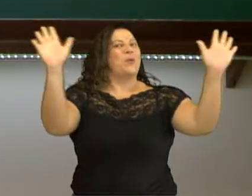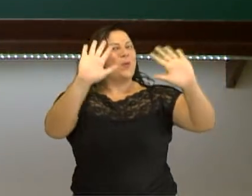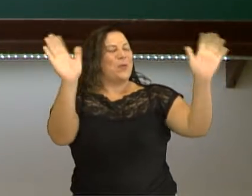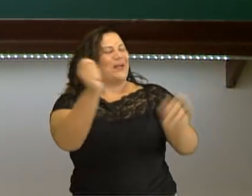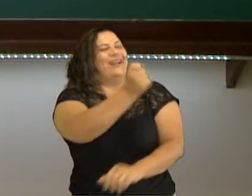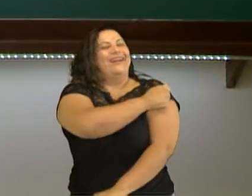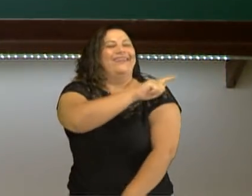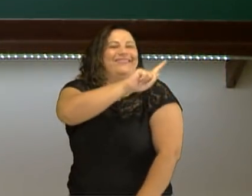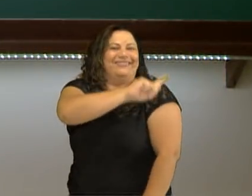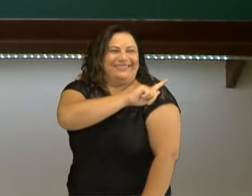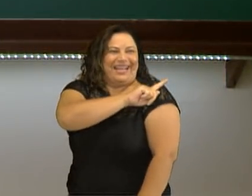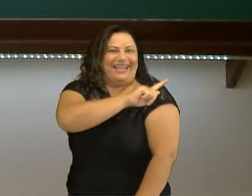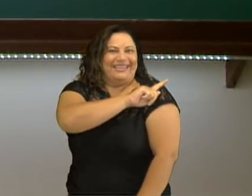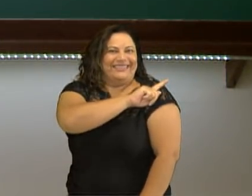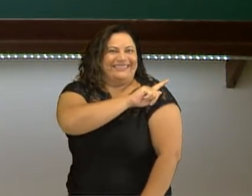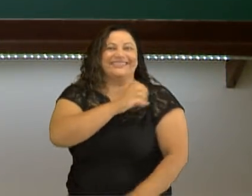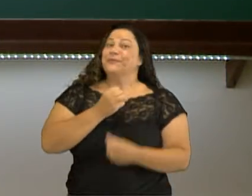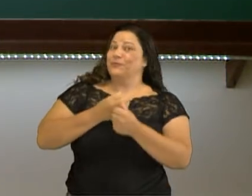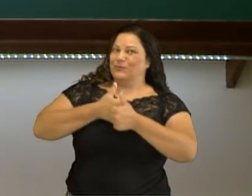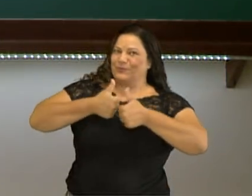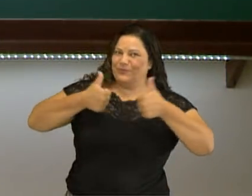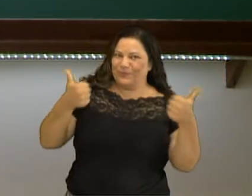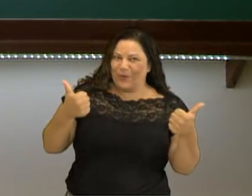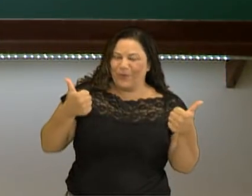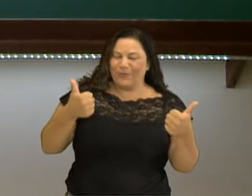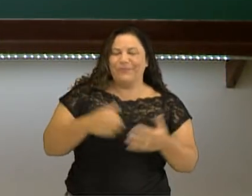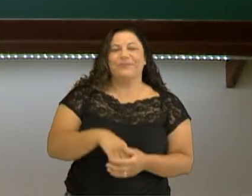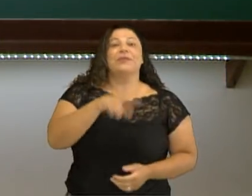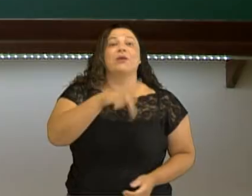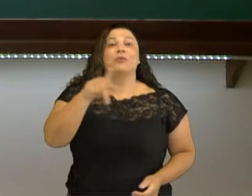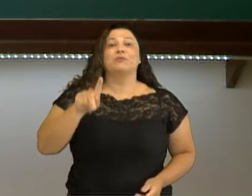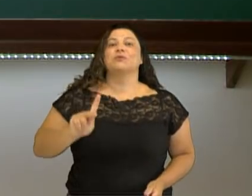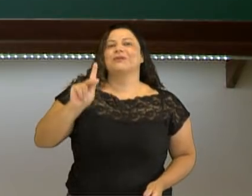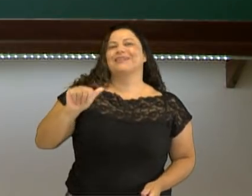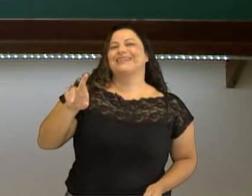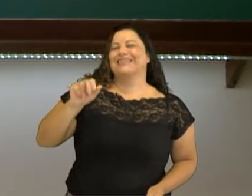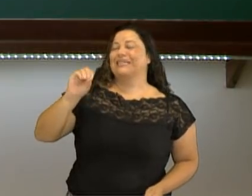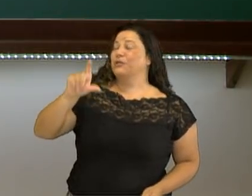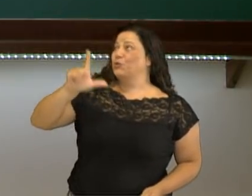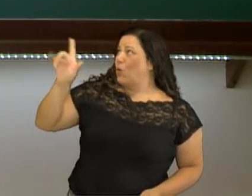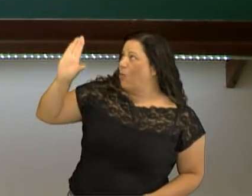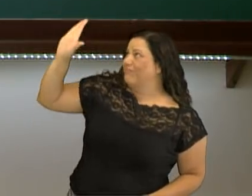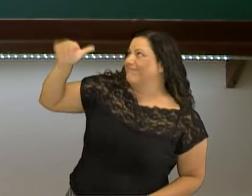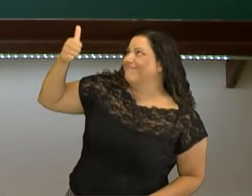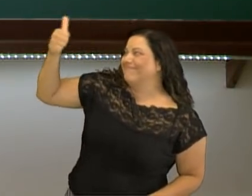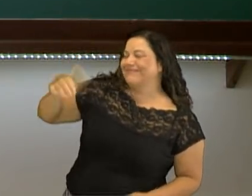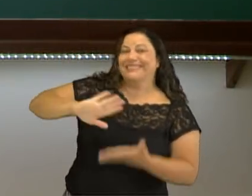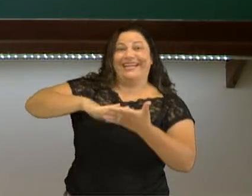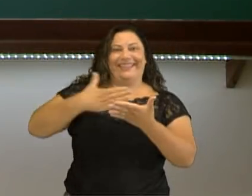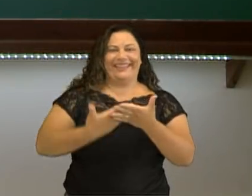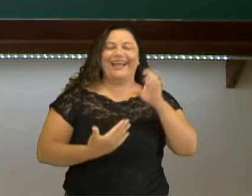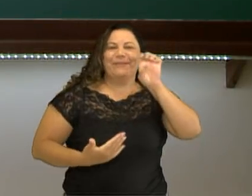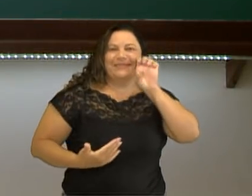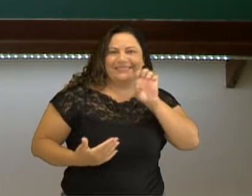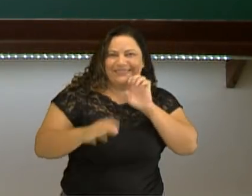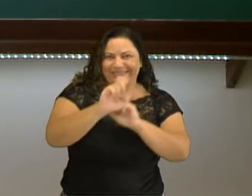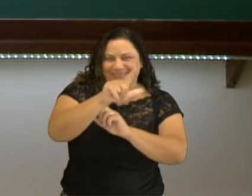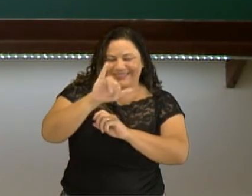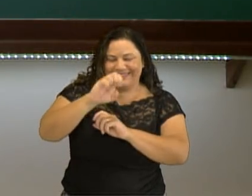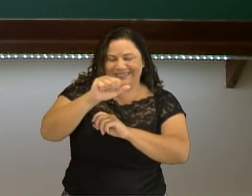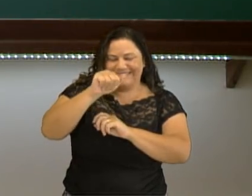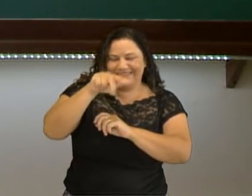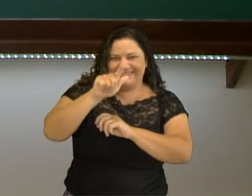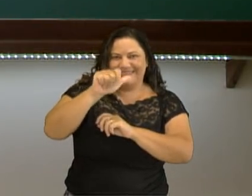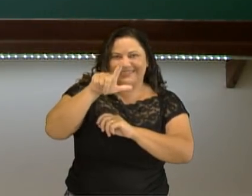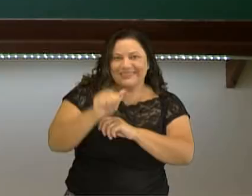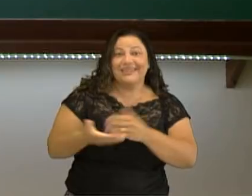Olá, estudantes do 7º ano, tudo bem com vocês? Eu sou a professora Carol, a nossa intérprete é a Elisângela e estamos aqui para mais uma